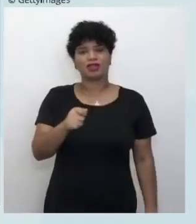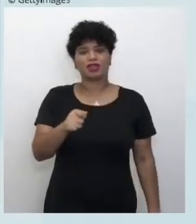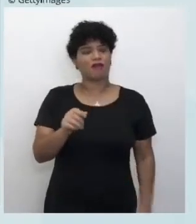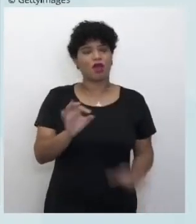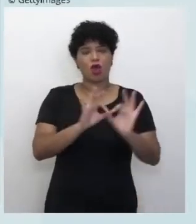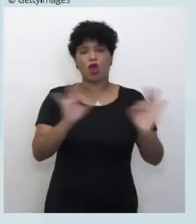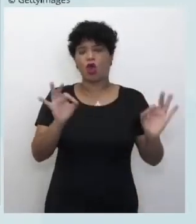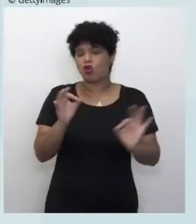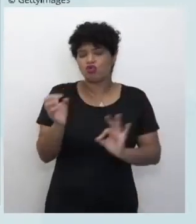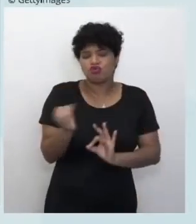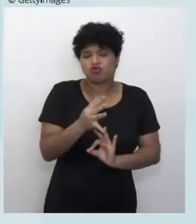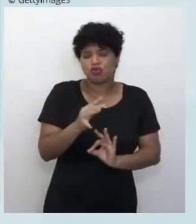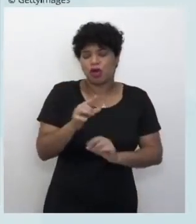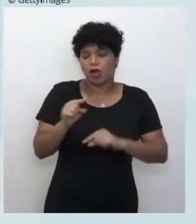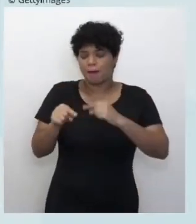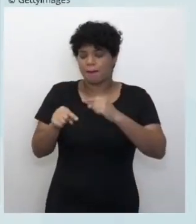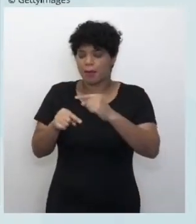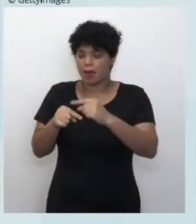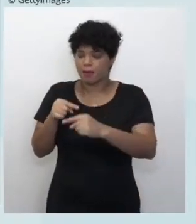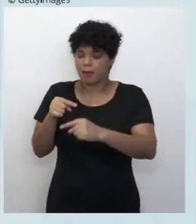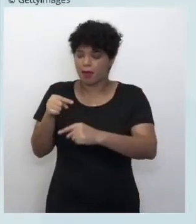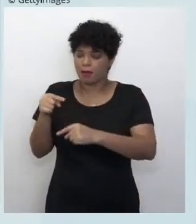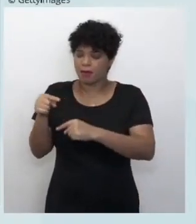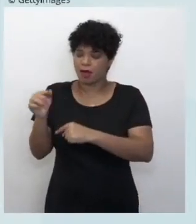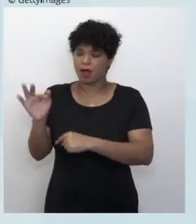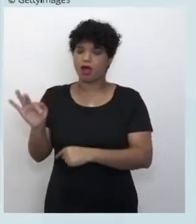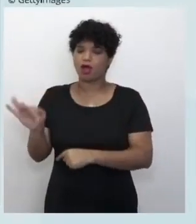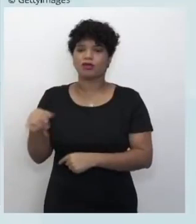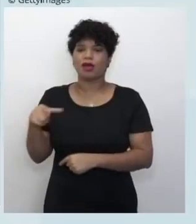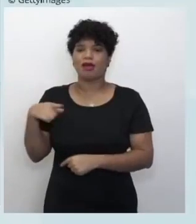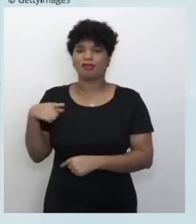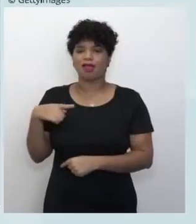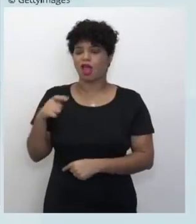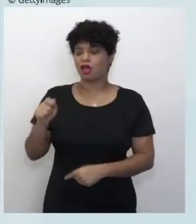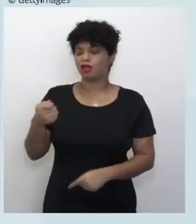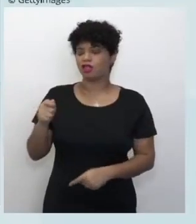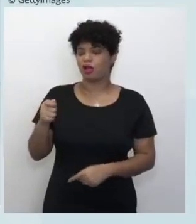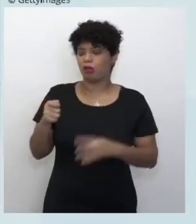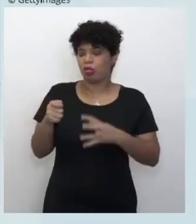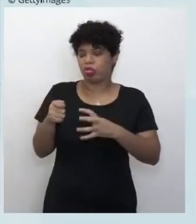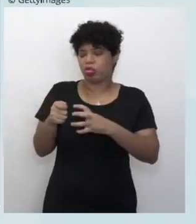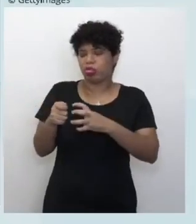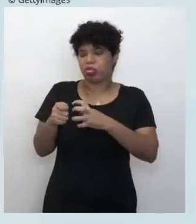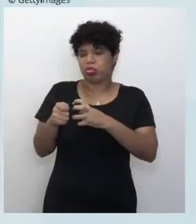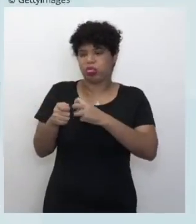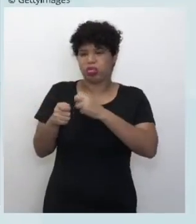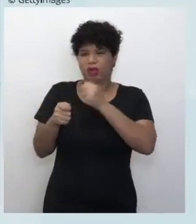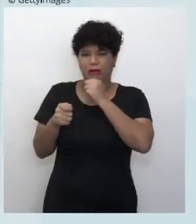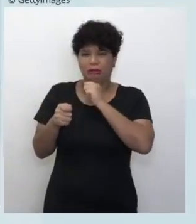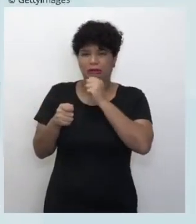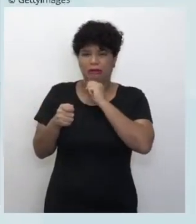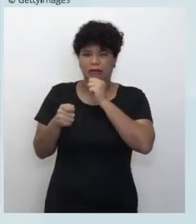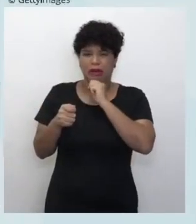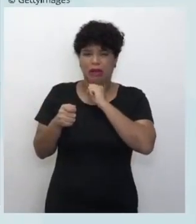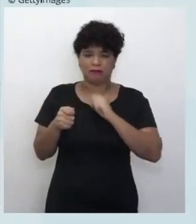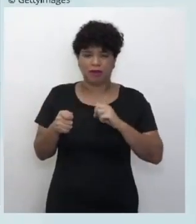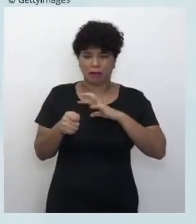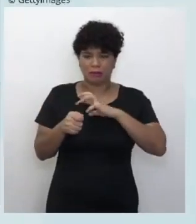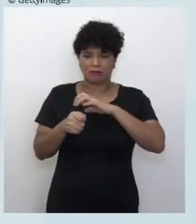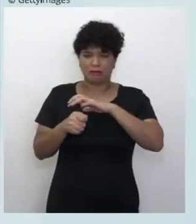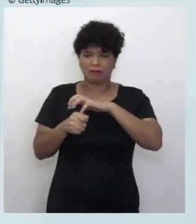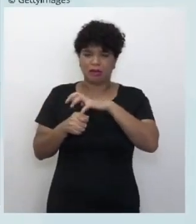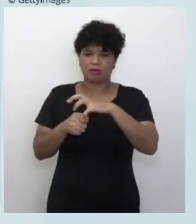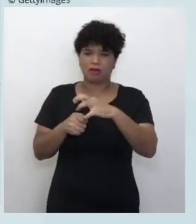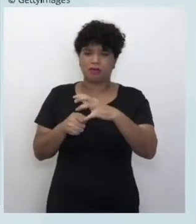novinha, e aí nós temos o estado final, a chave enferrujando, ok? Então está produzindo aí